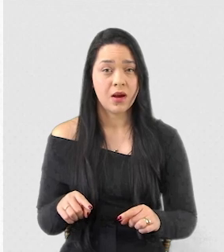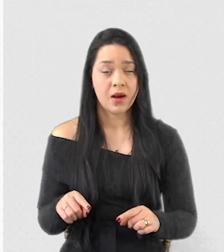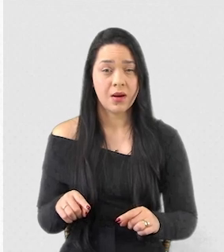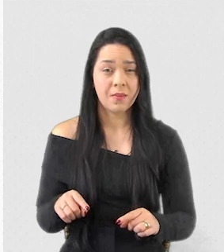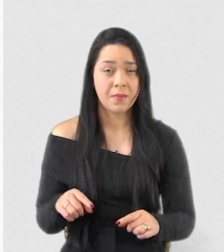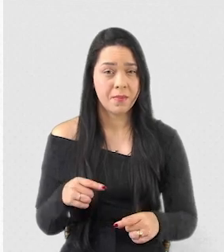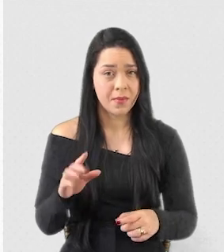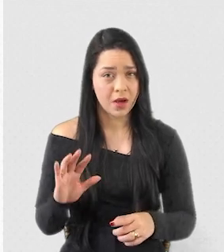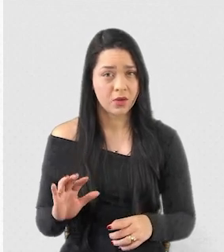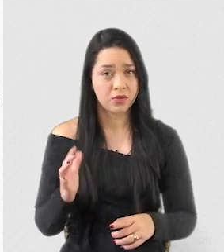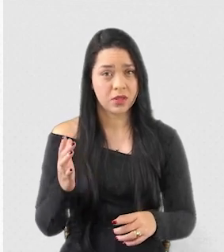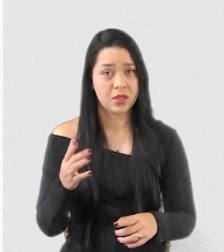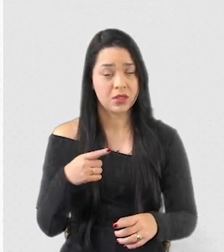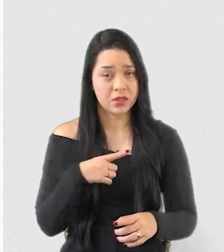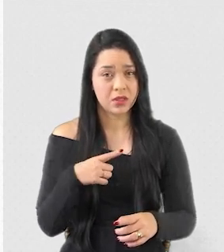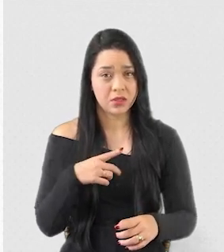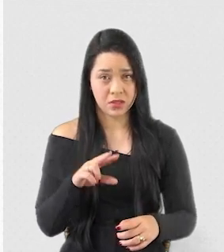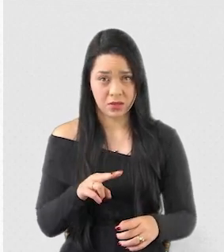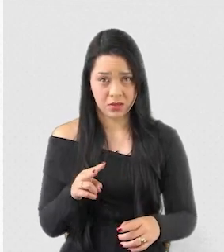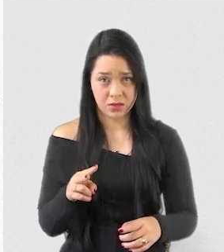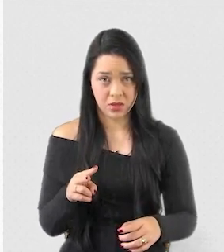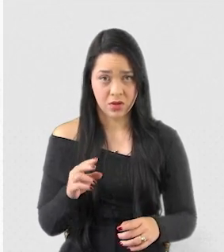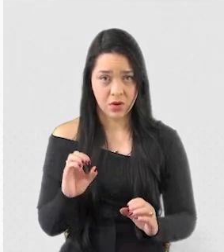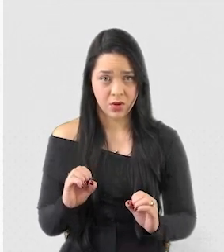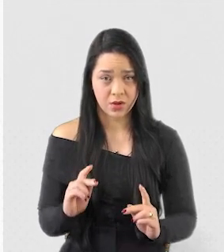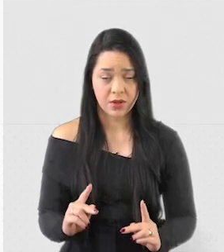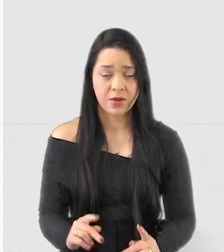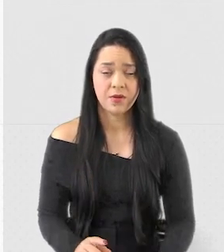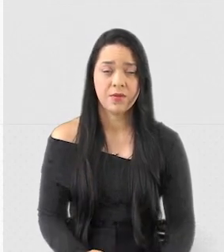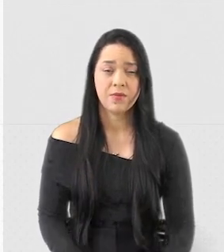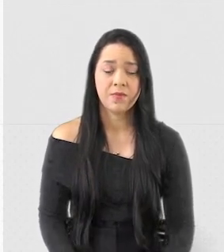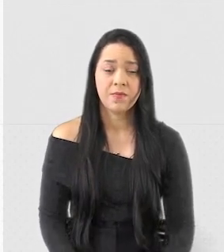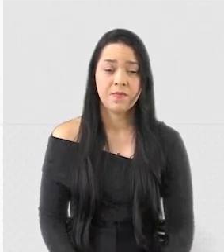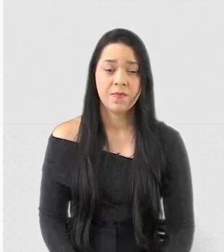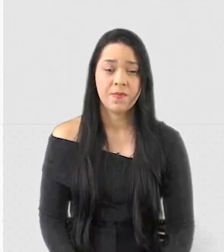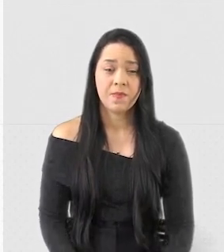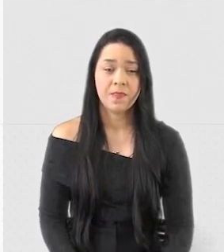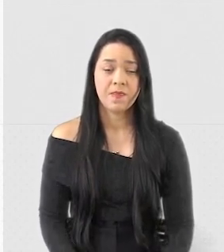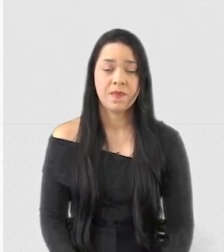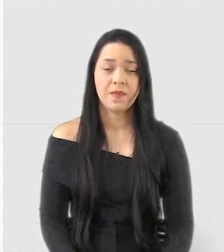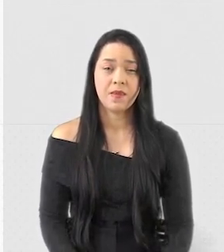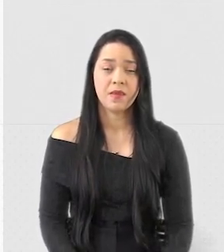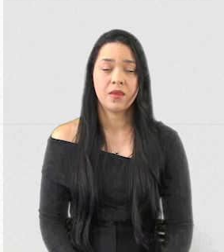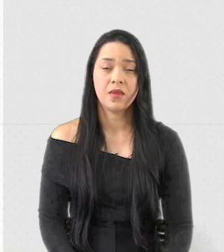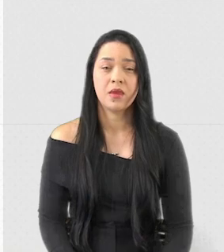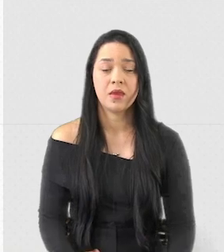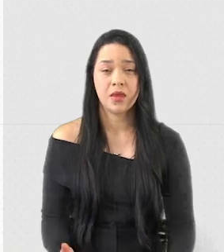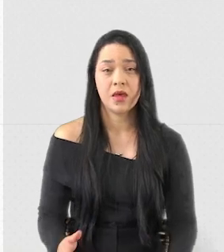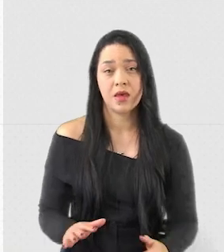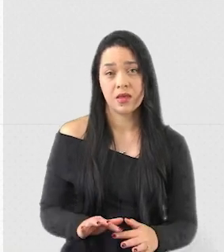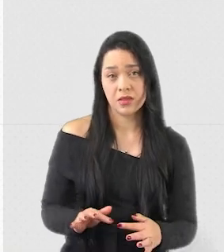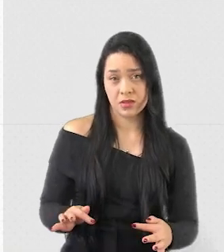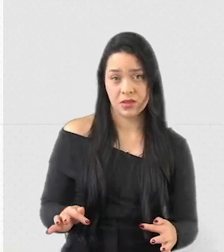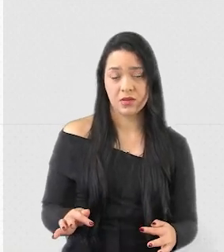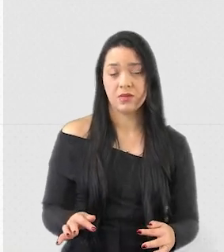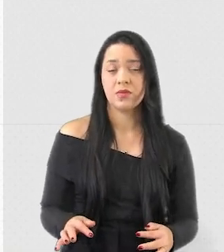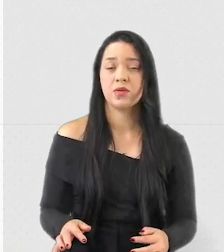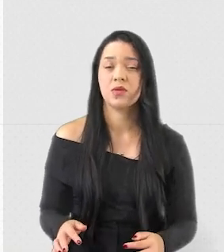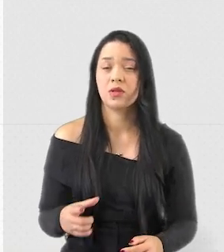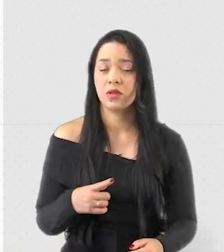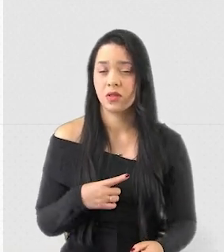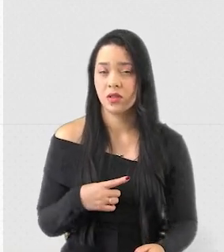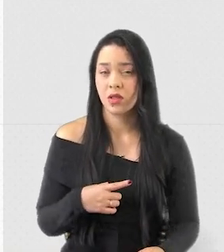leitura para que ocorra essa tradução, tá, pessoal? Então, dessa forma, dessa maneira bem simples, esse é o conceito